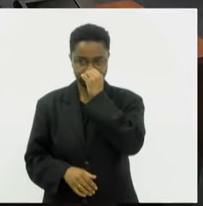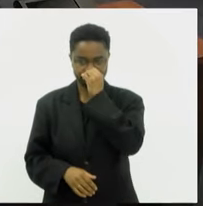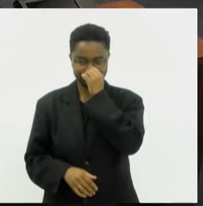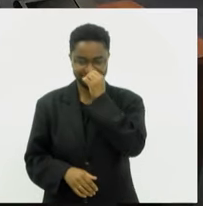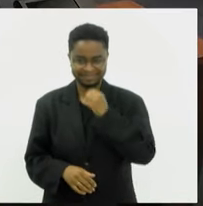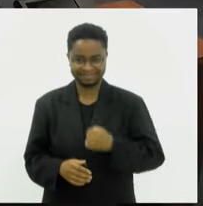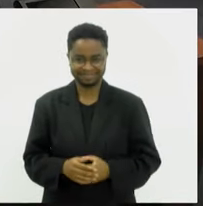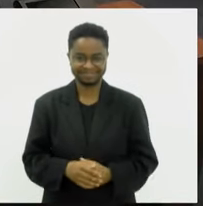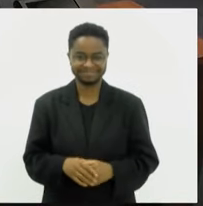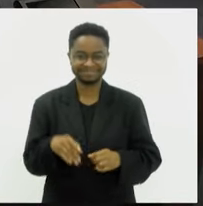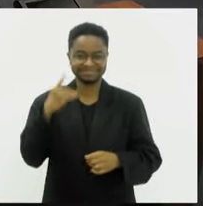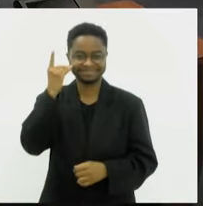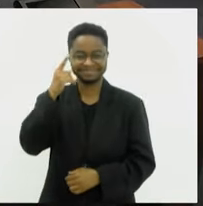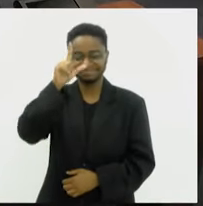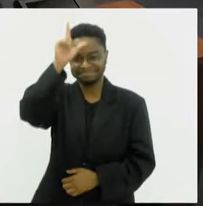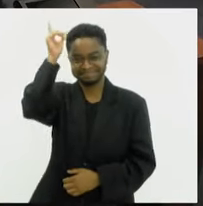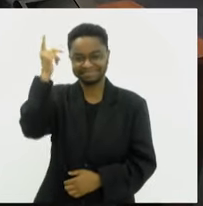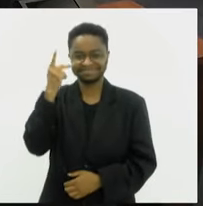Deputado Luiz Paulo.